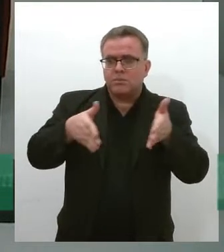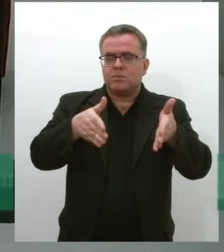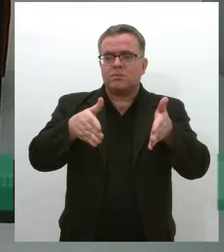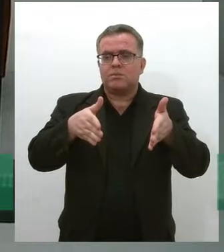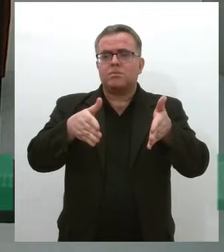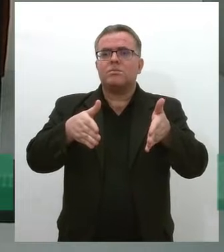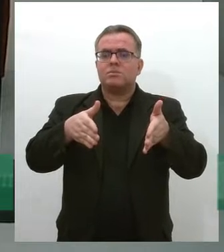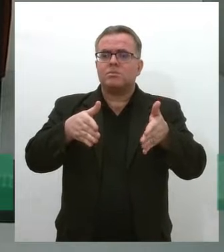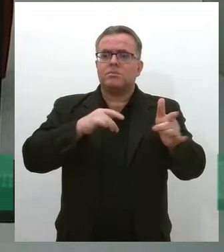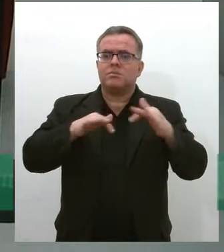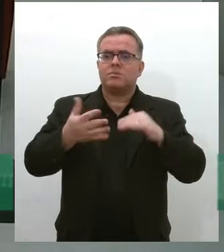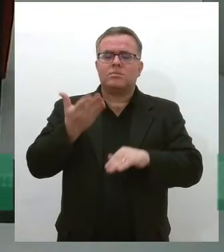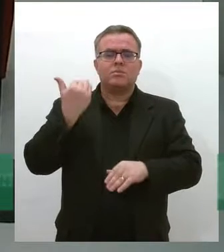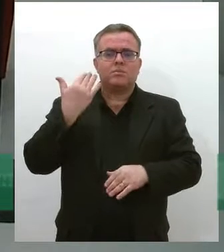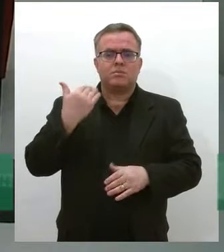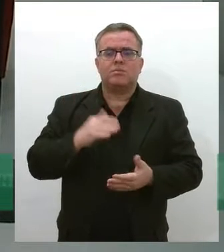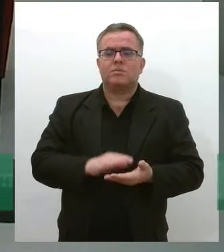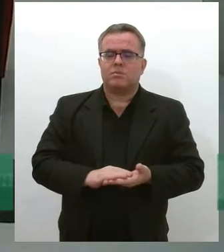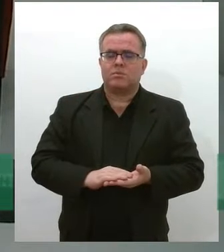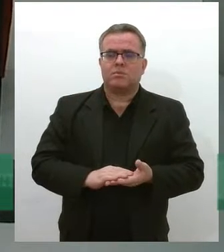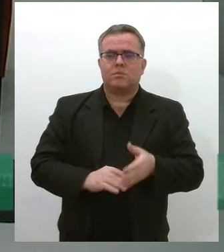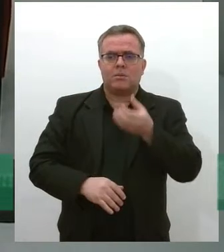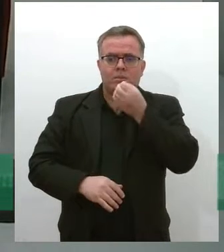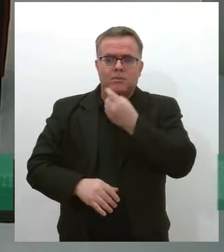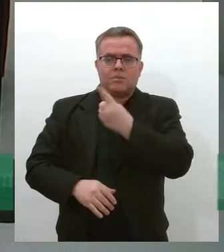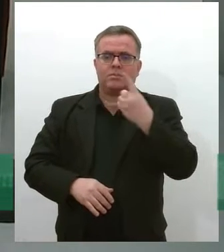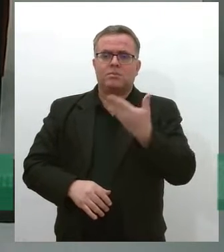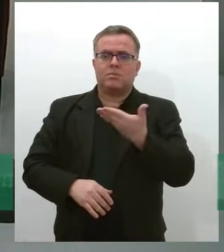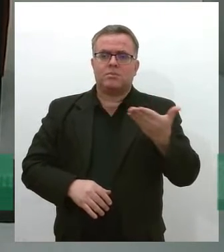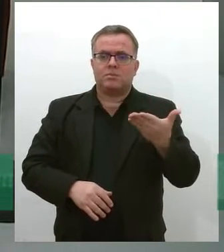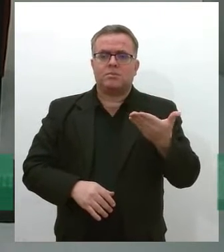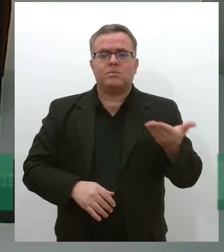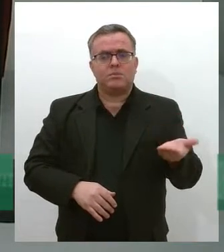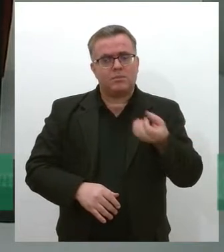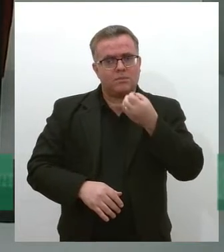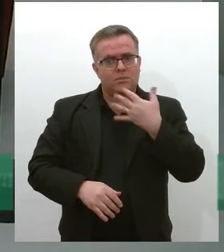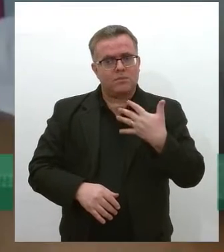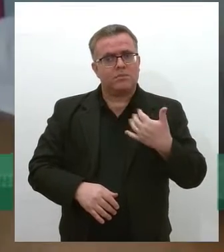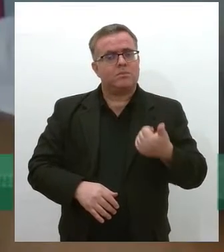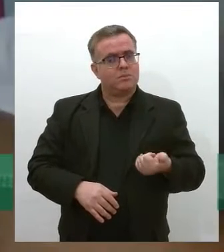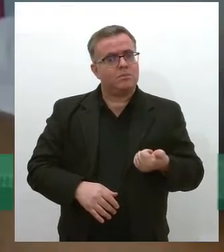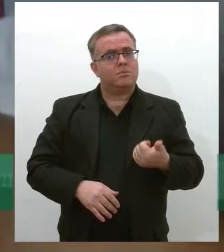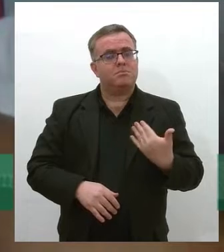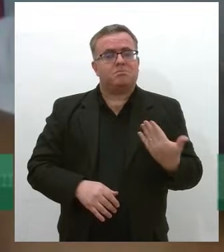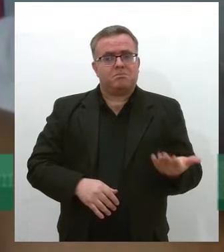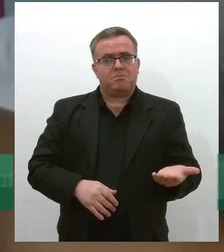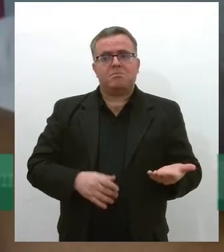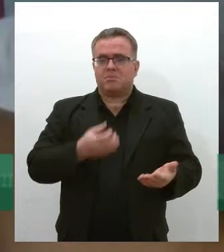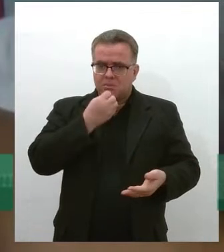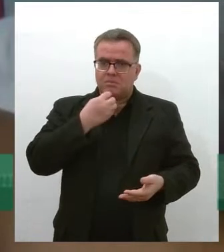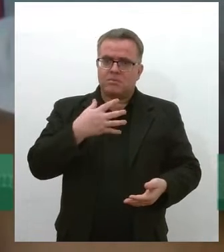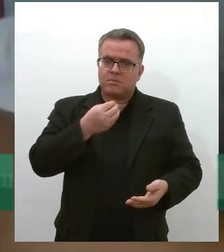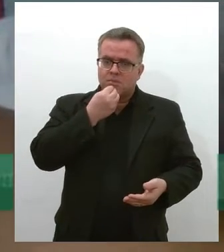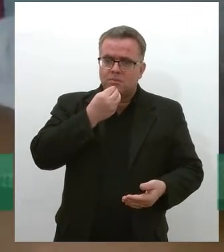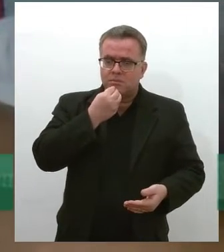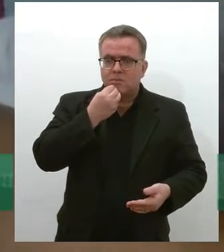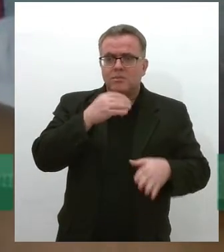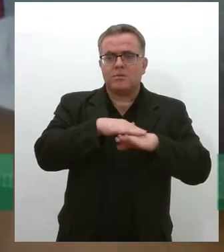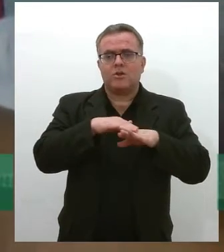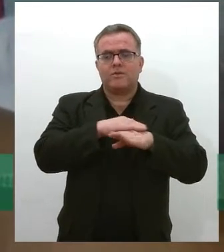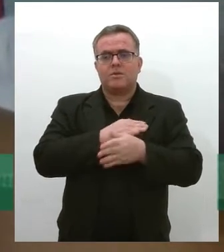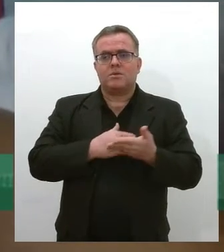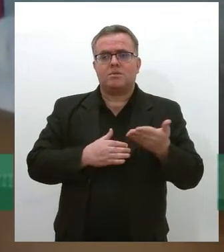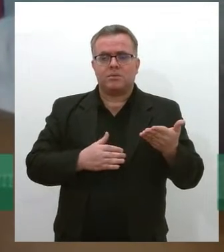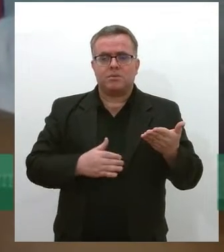Bom dia, Clécia. Bom dia a todos. É uma ótima oportunidade estar aqui conversando com vocês, principalmente